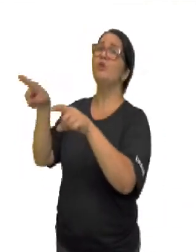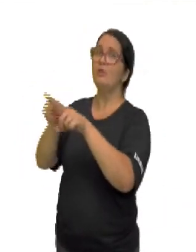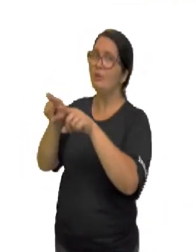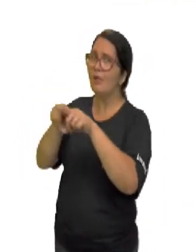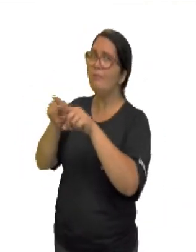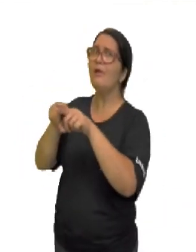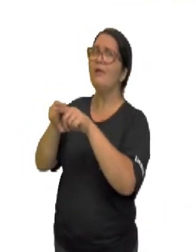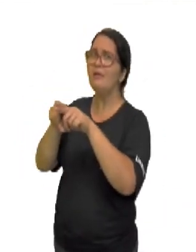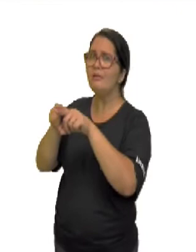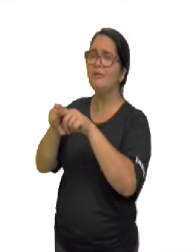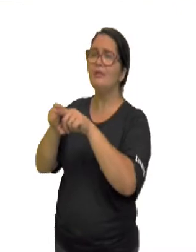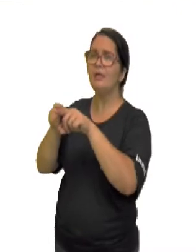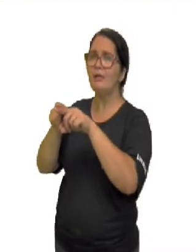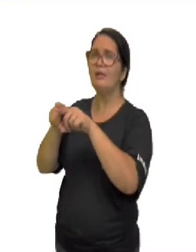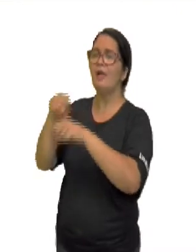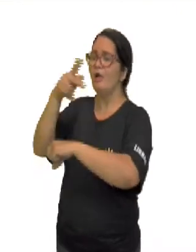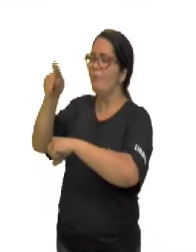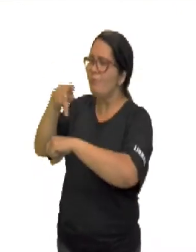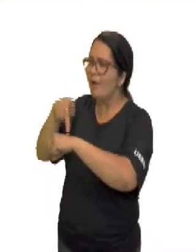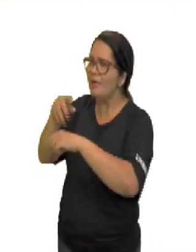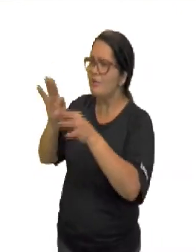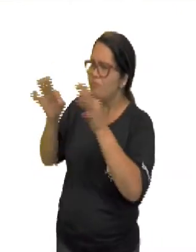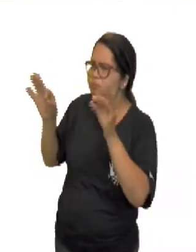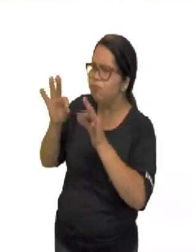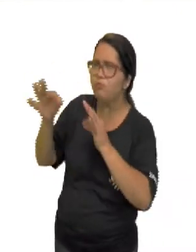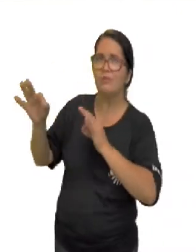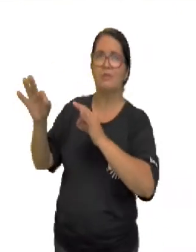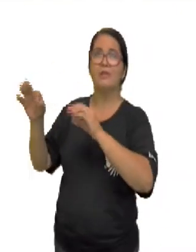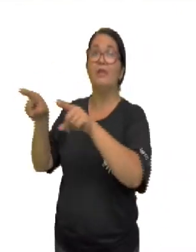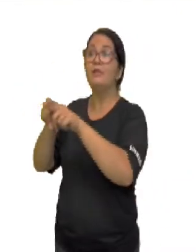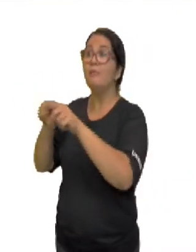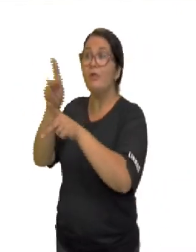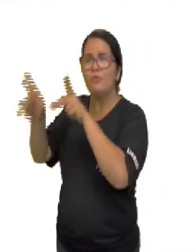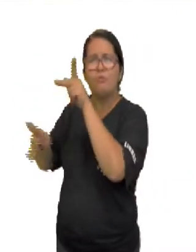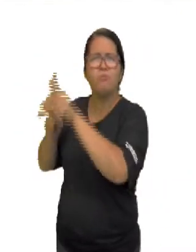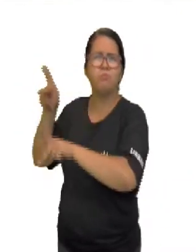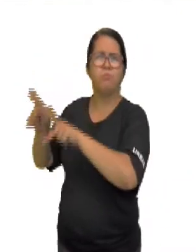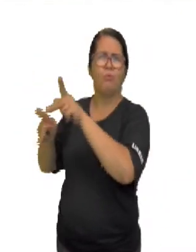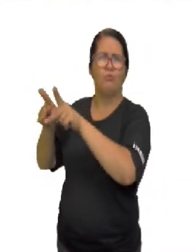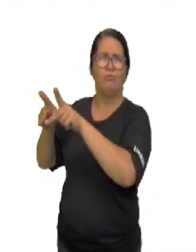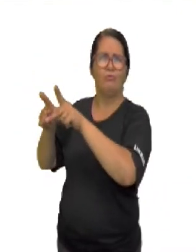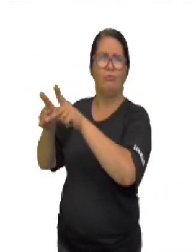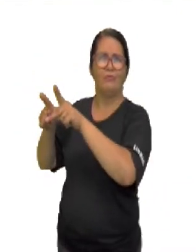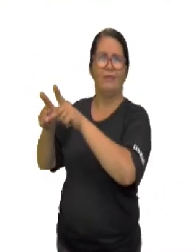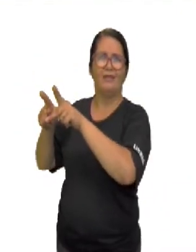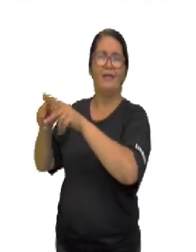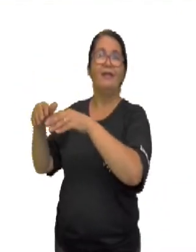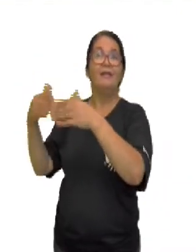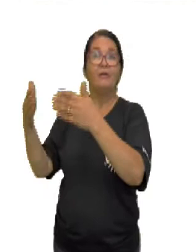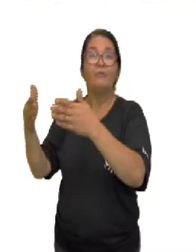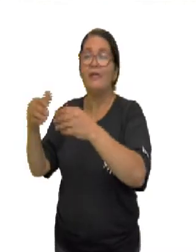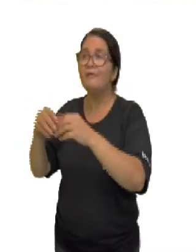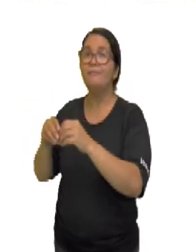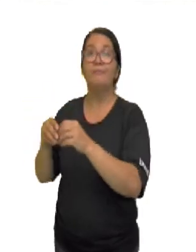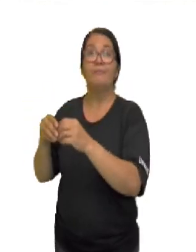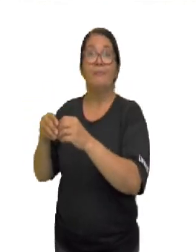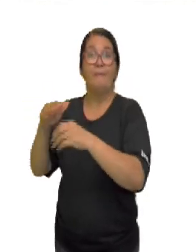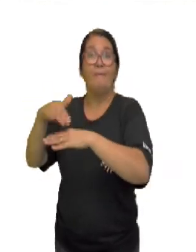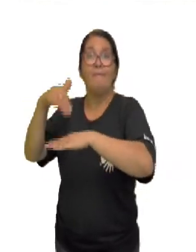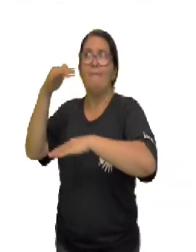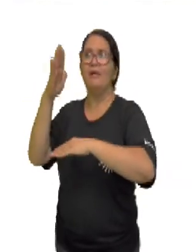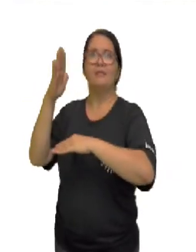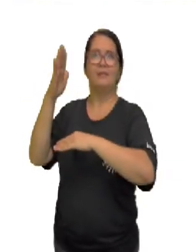Tem aproximadamente 350 milhões de habitantes. A China é um